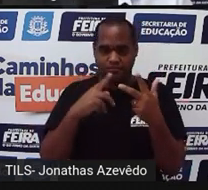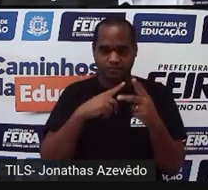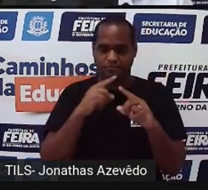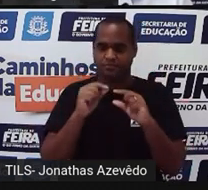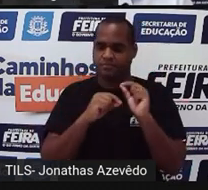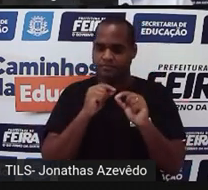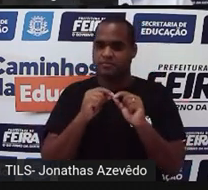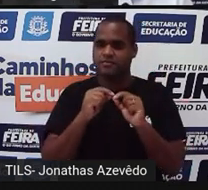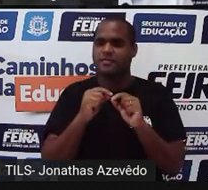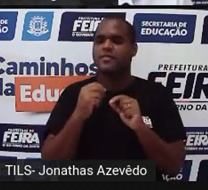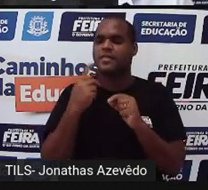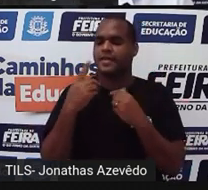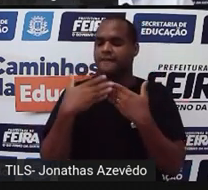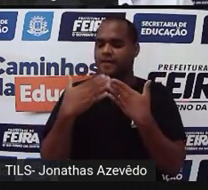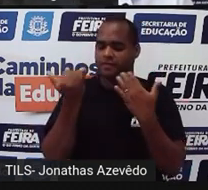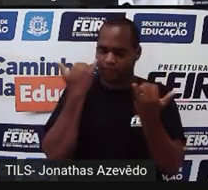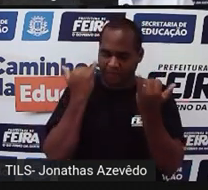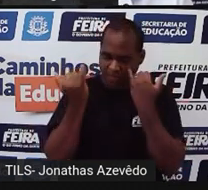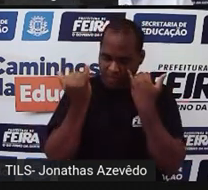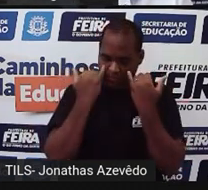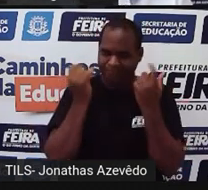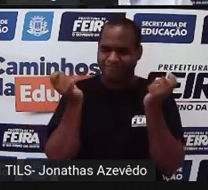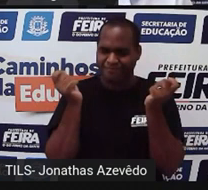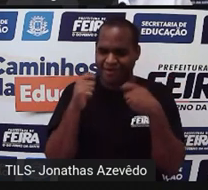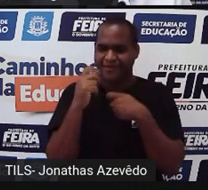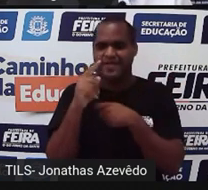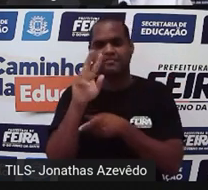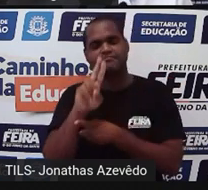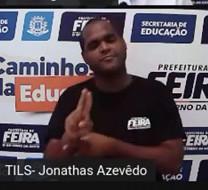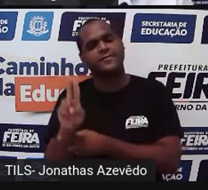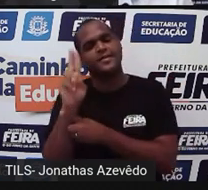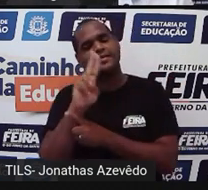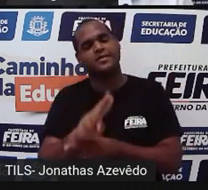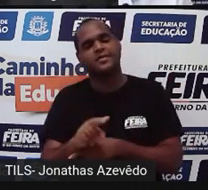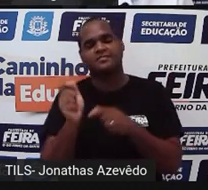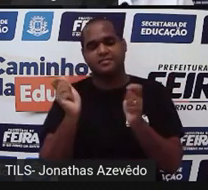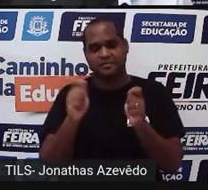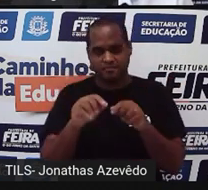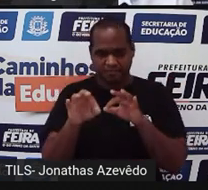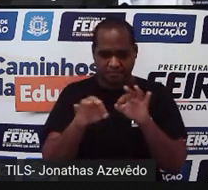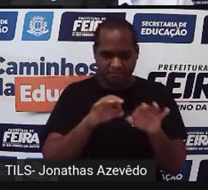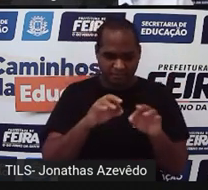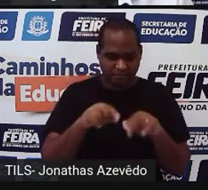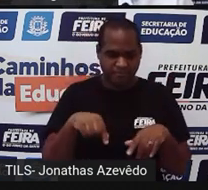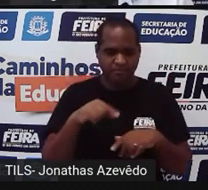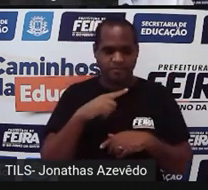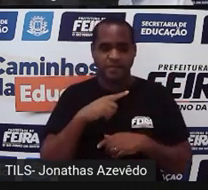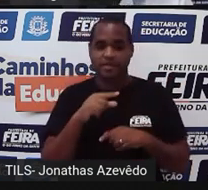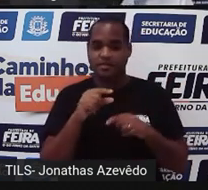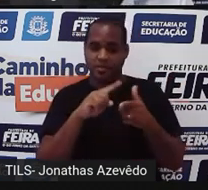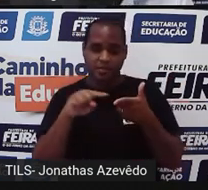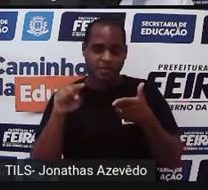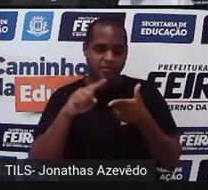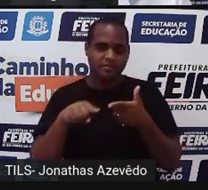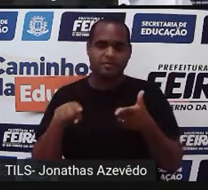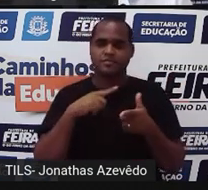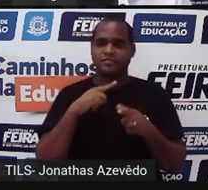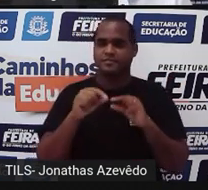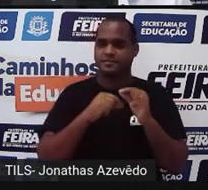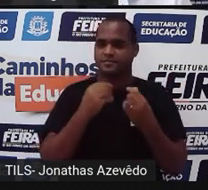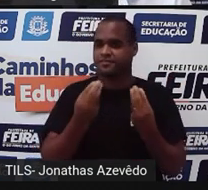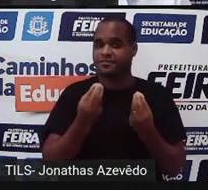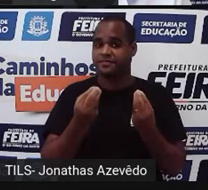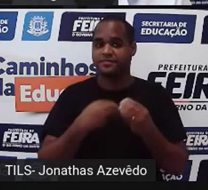ser, que dá para serem usadas, né, na resolução do problema. E como foi que a gente fez